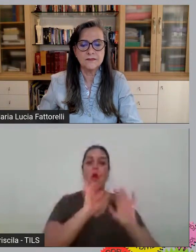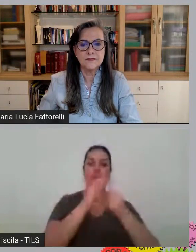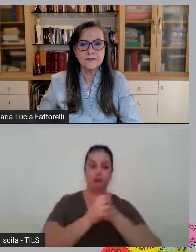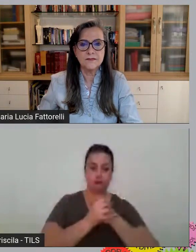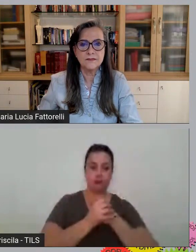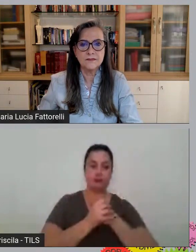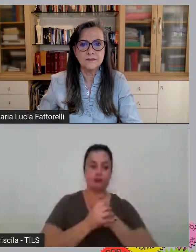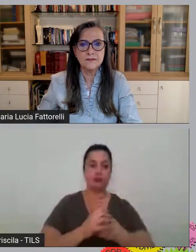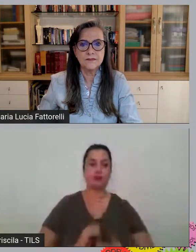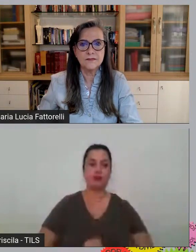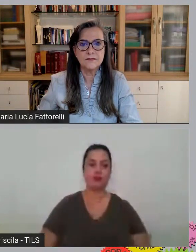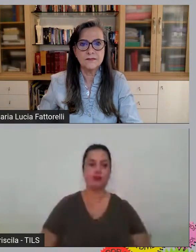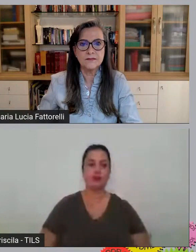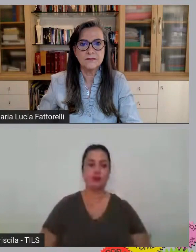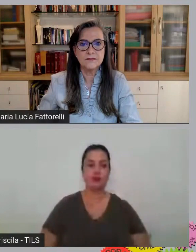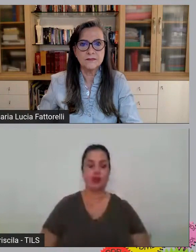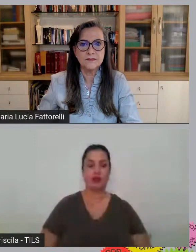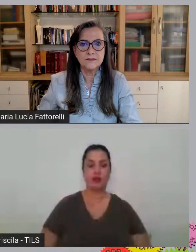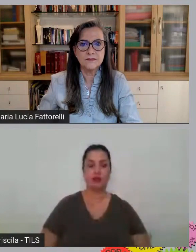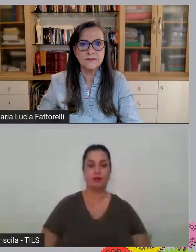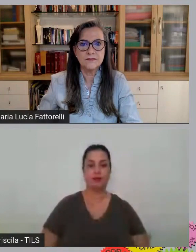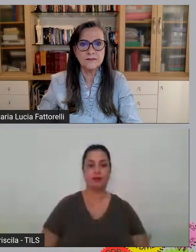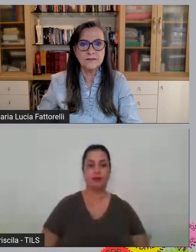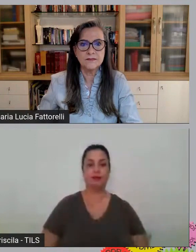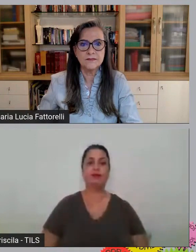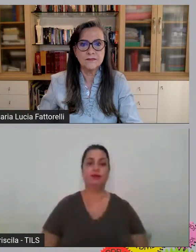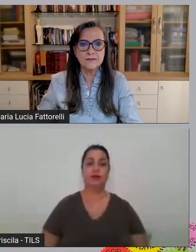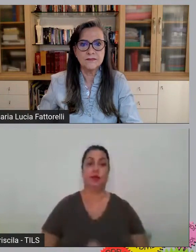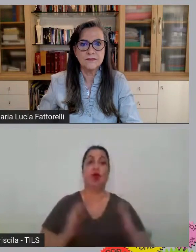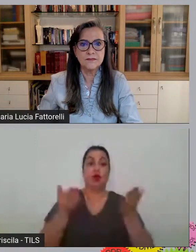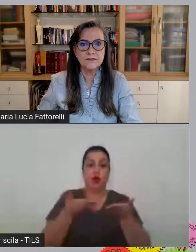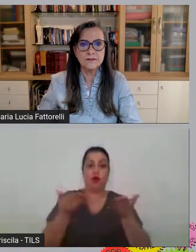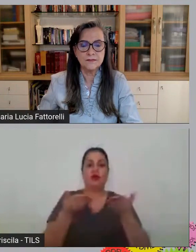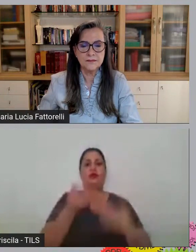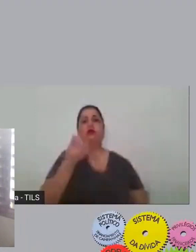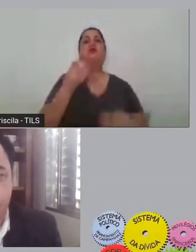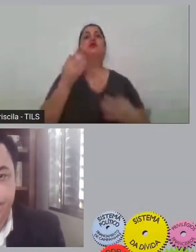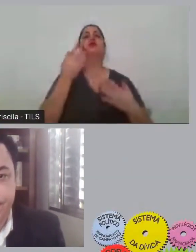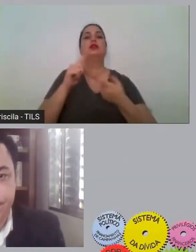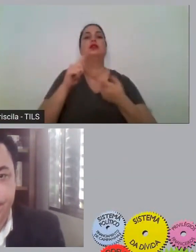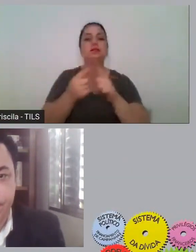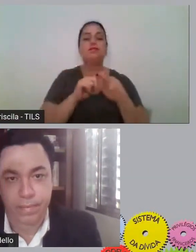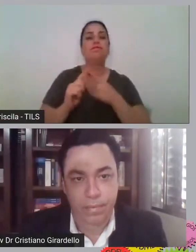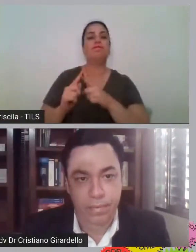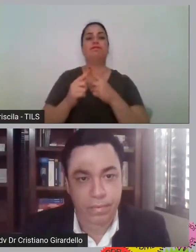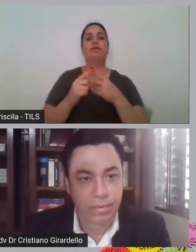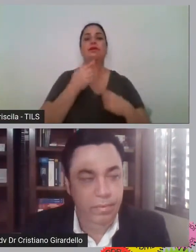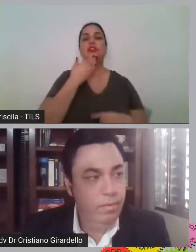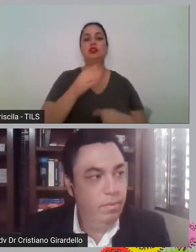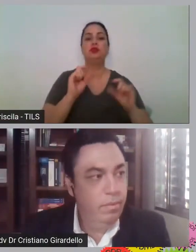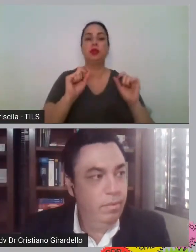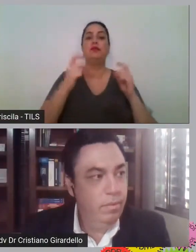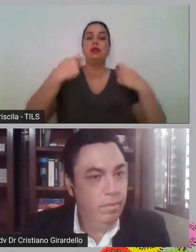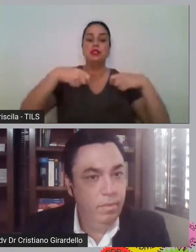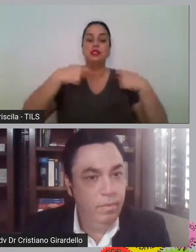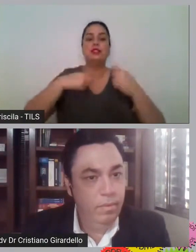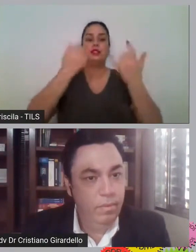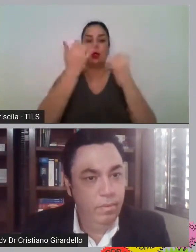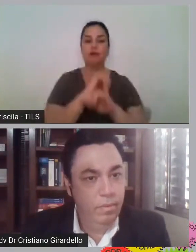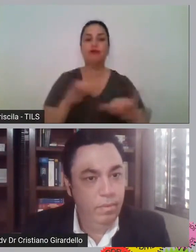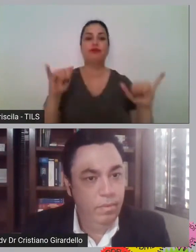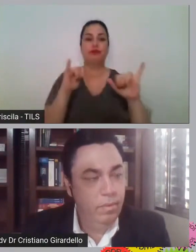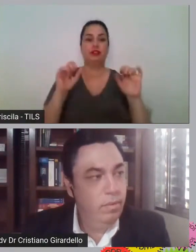uma deputada, que possamos ter acesso à CPI do Produban. Porque se nós fizermos essa auditoria em